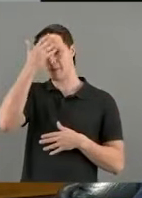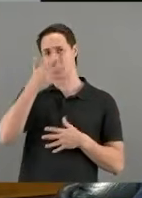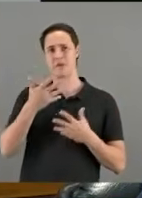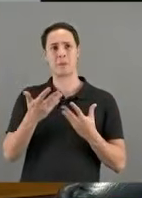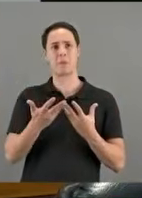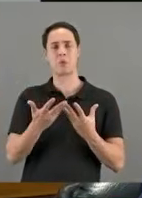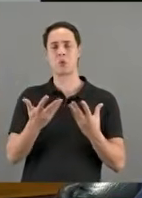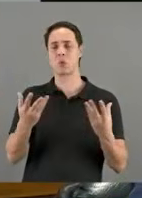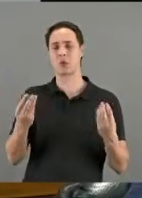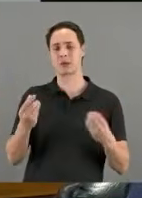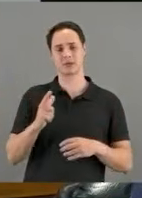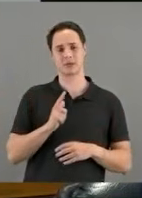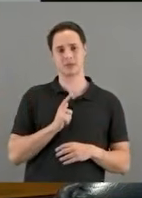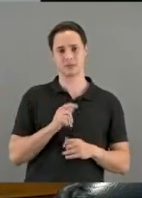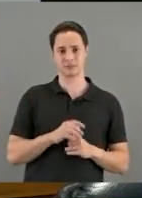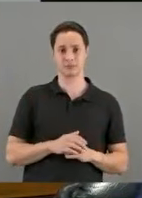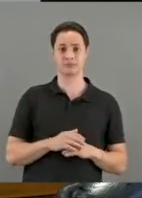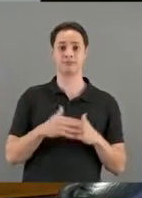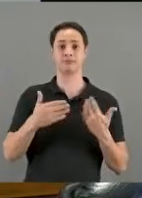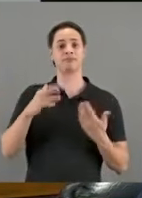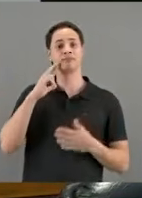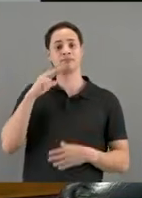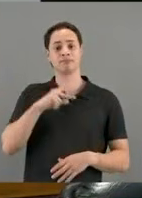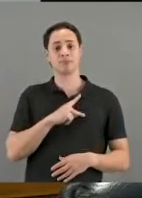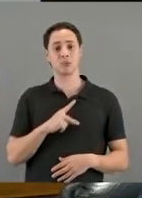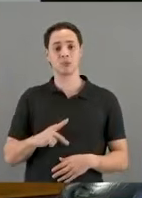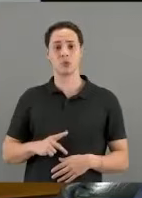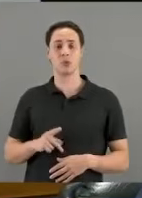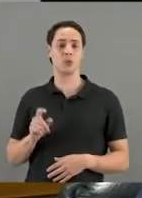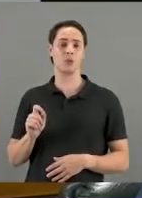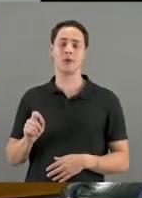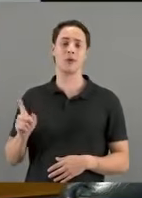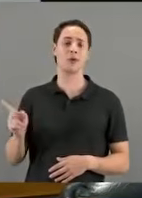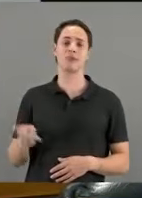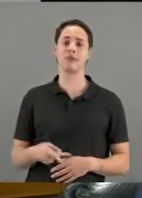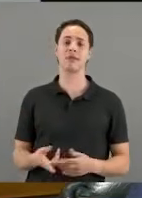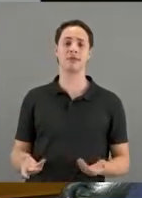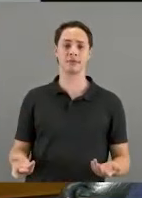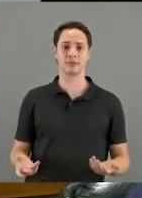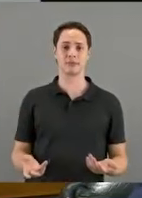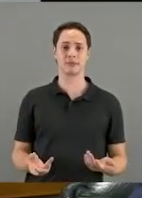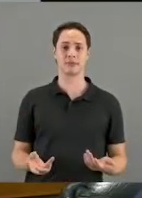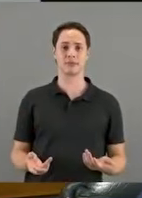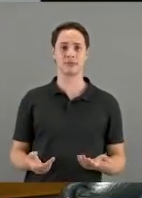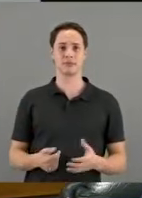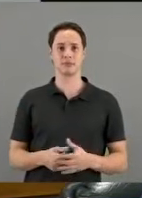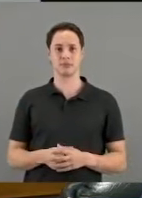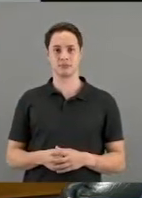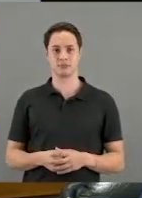muitas. E aí, senhor presidente, o que acontece? Quando começa